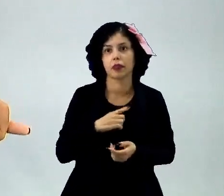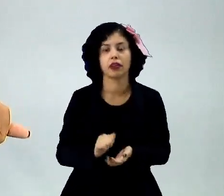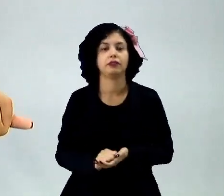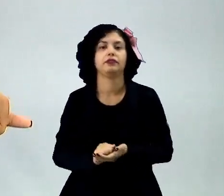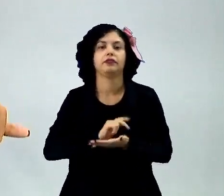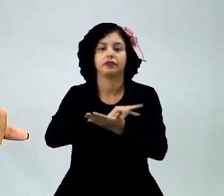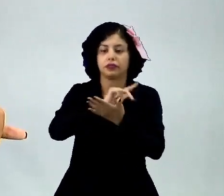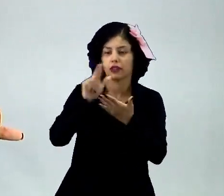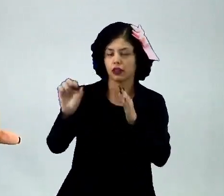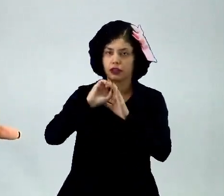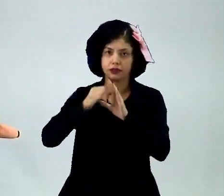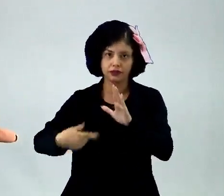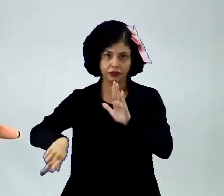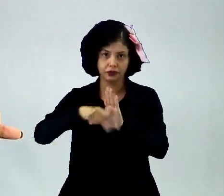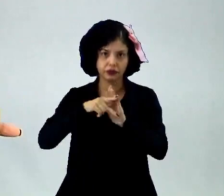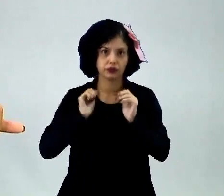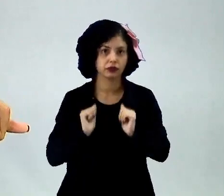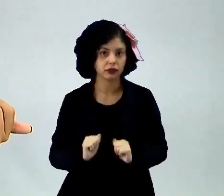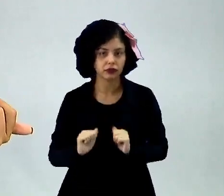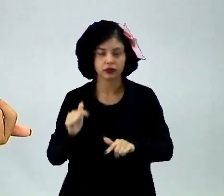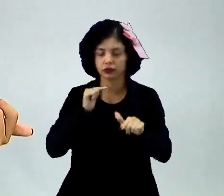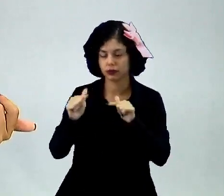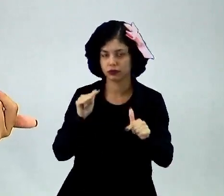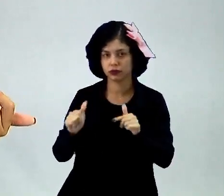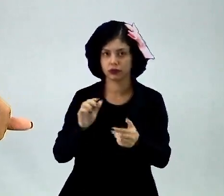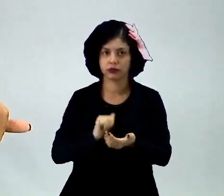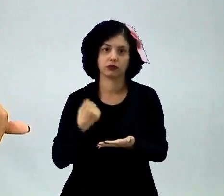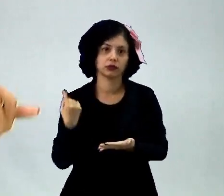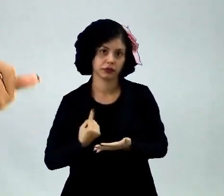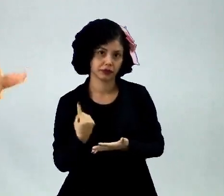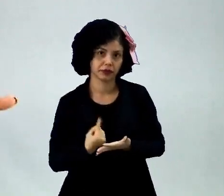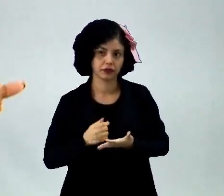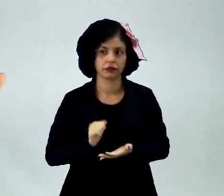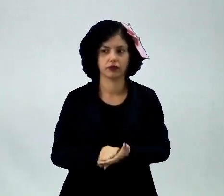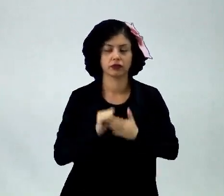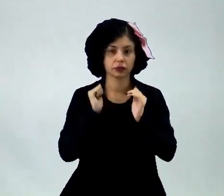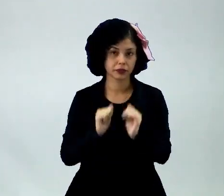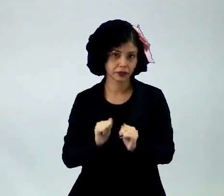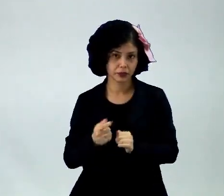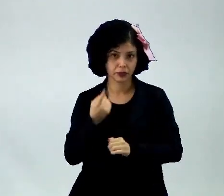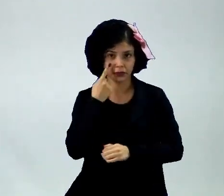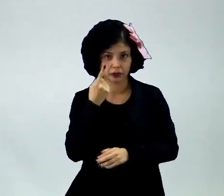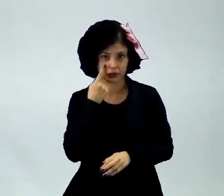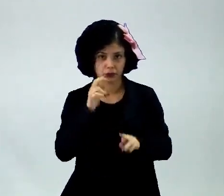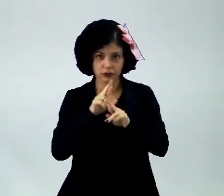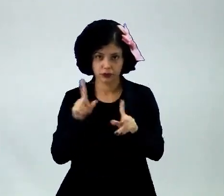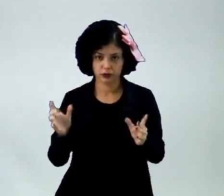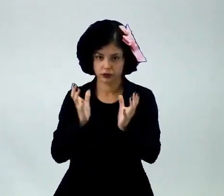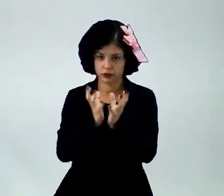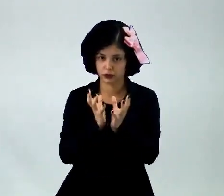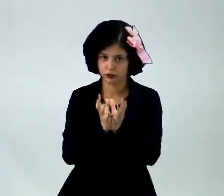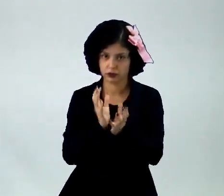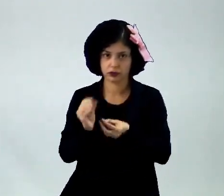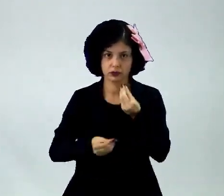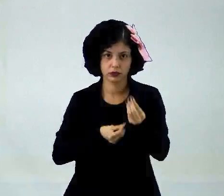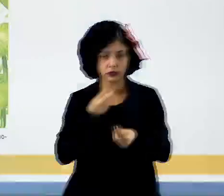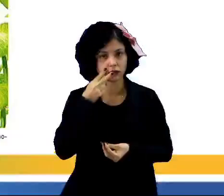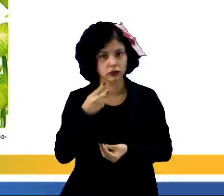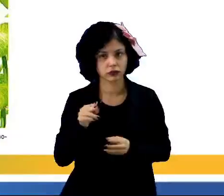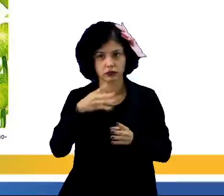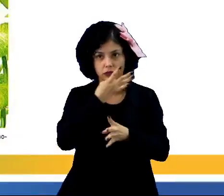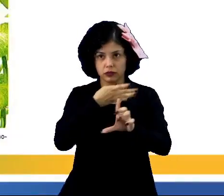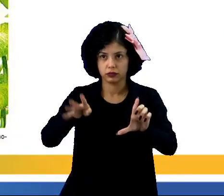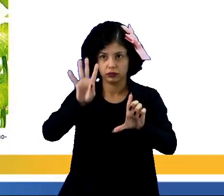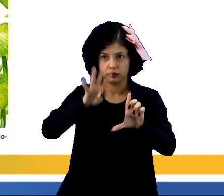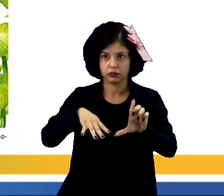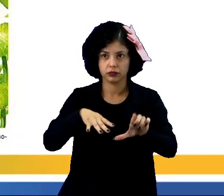ervilhas têm várias características que podem ser trabalhadas de formas individuais e que podem ser olhadas de formas conjuntas, como é o que a gente vai ver na tabela